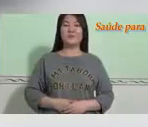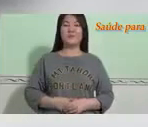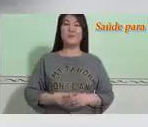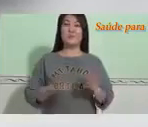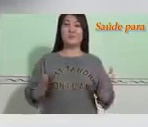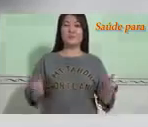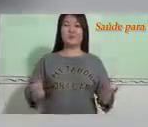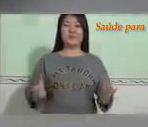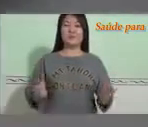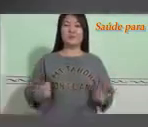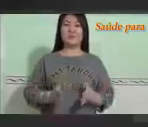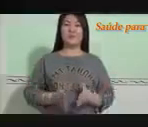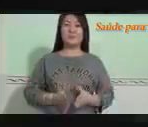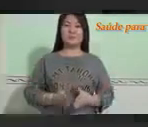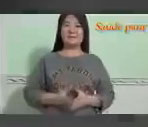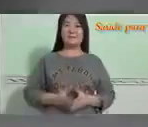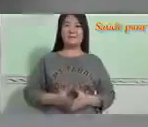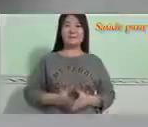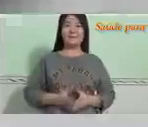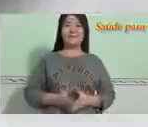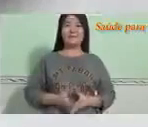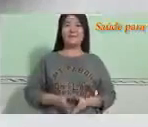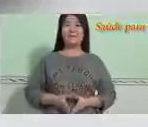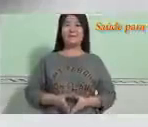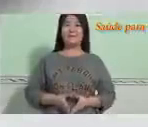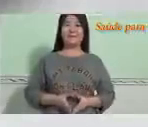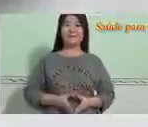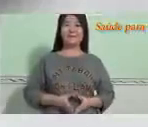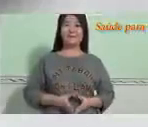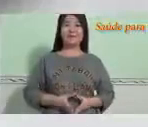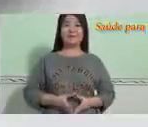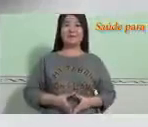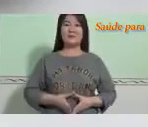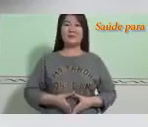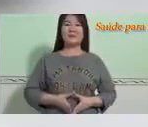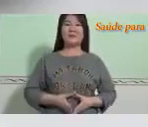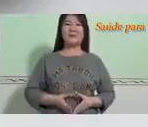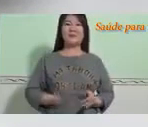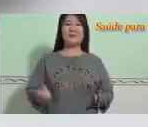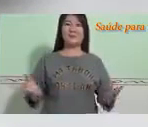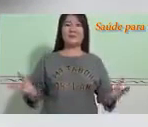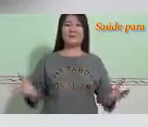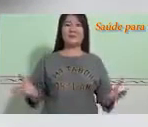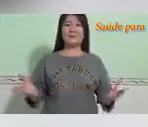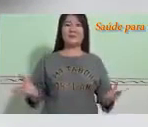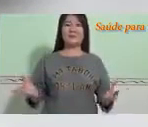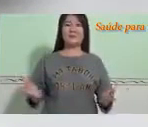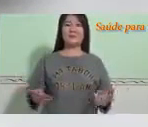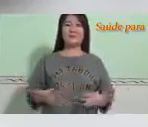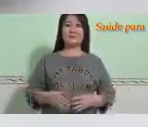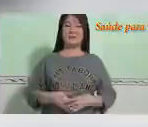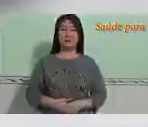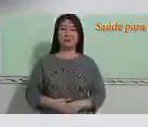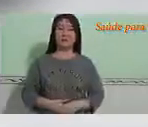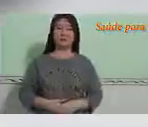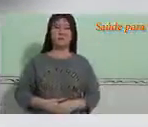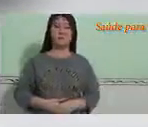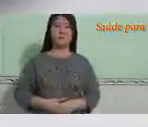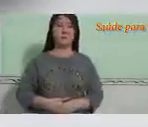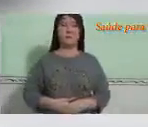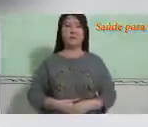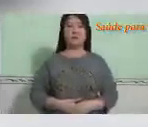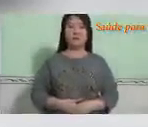DRNASCOSTLAS também pode ser sinal de um problema respiratório, vírgula, nos casos mais graves, vírgula, pode indicar câncer ou até